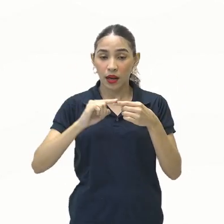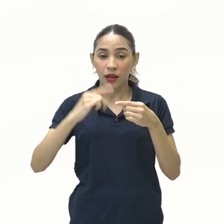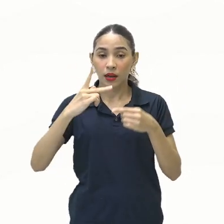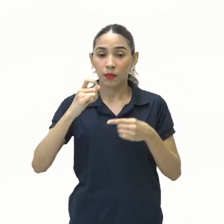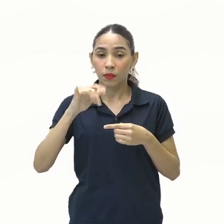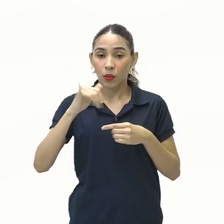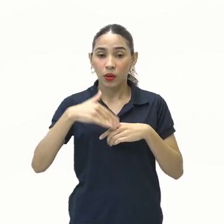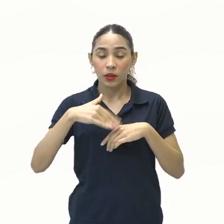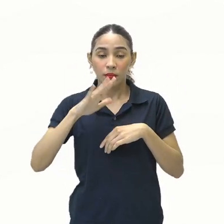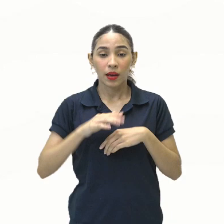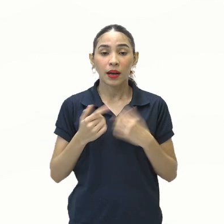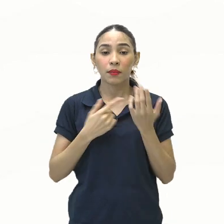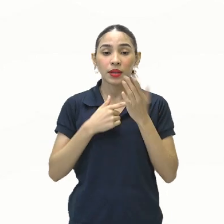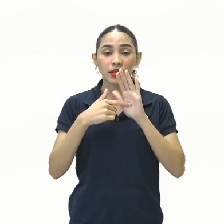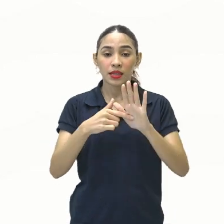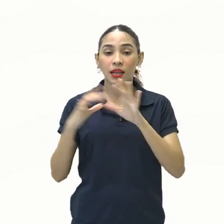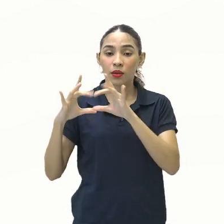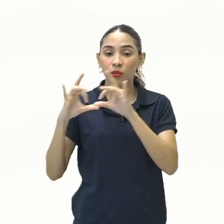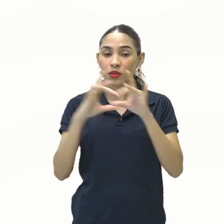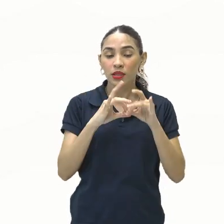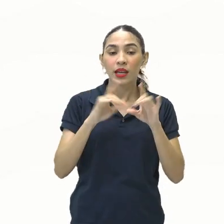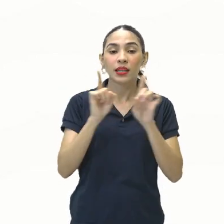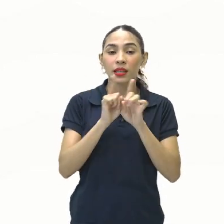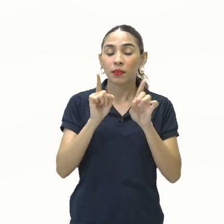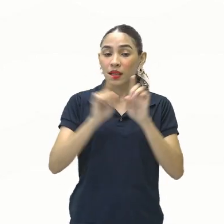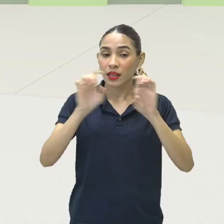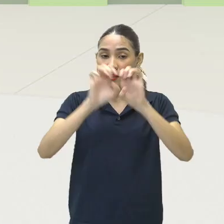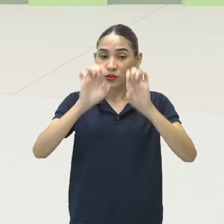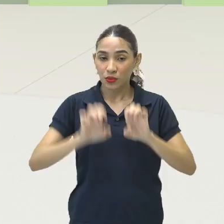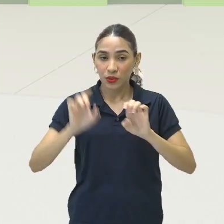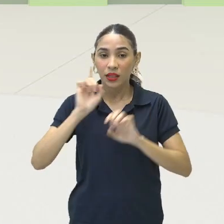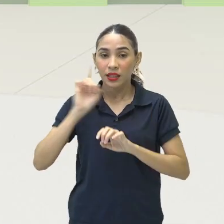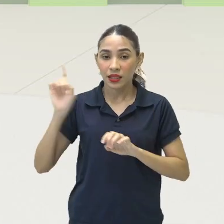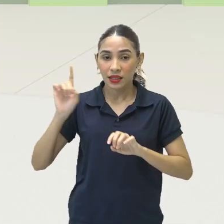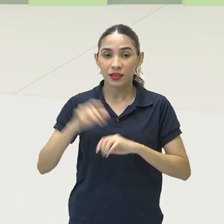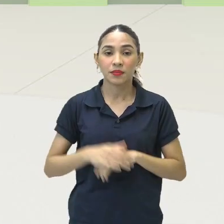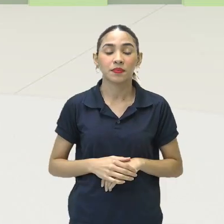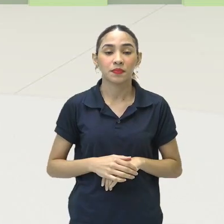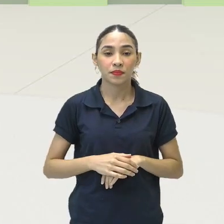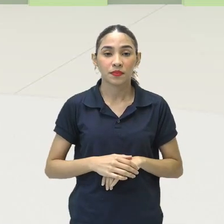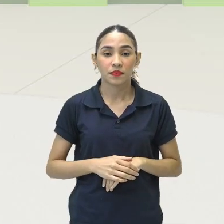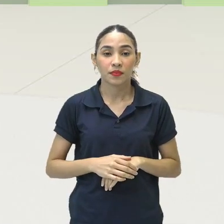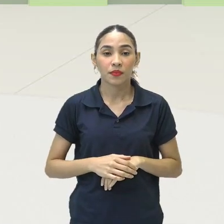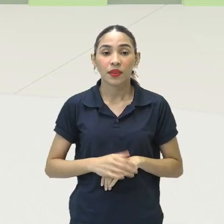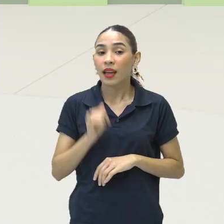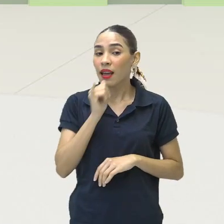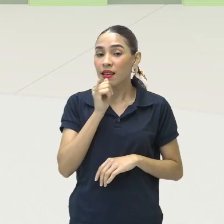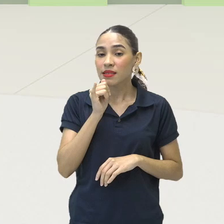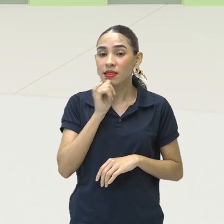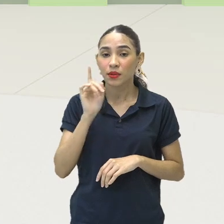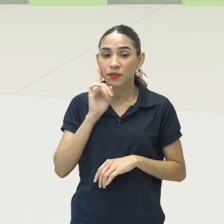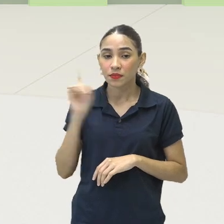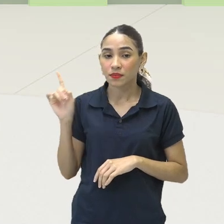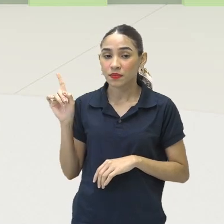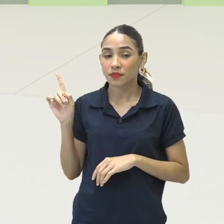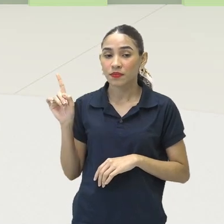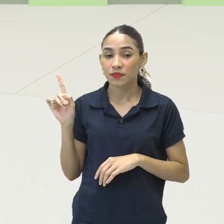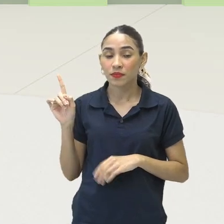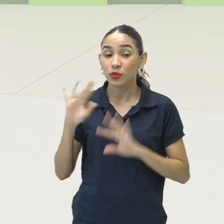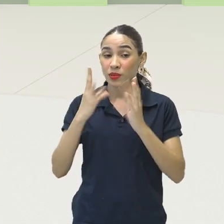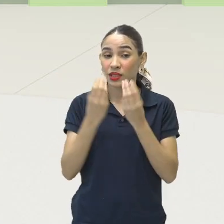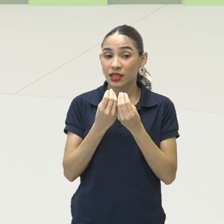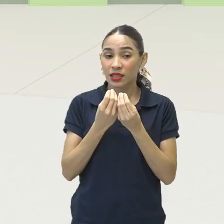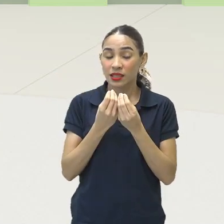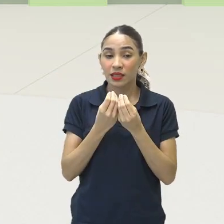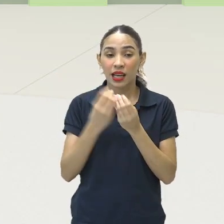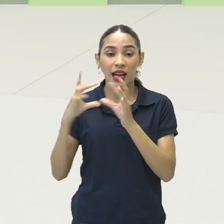para vocês para contextualizar essa mesma estrutura, esse mesmo composto. Ó, observem ali, ó, esse mesmo composto,